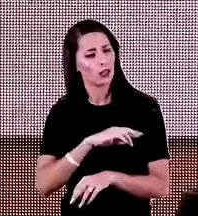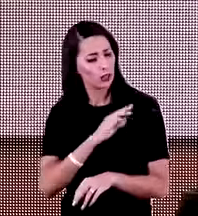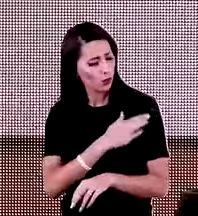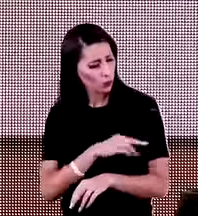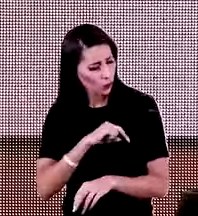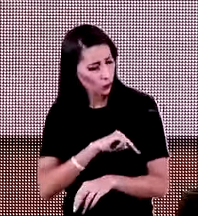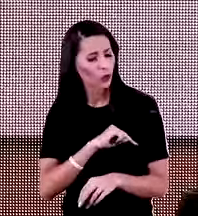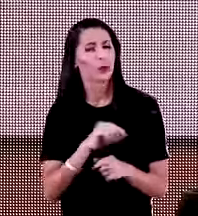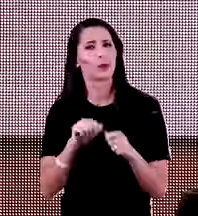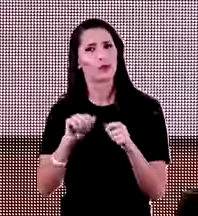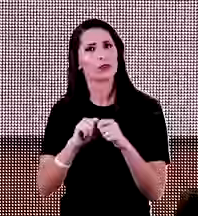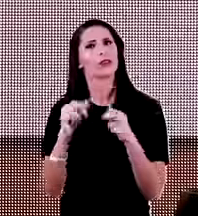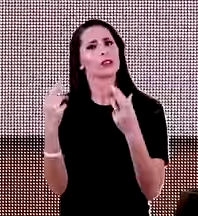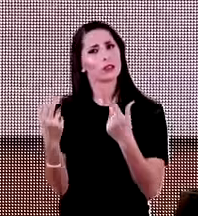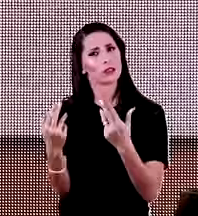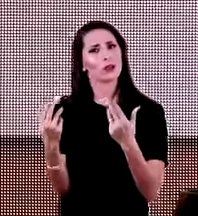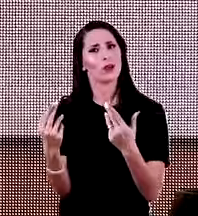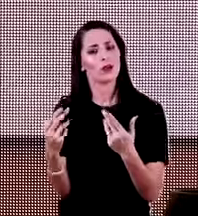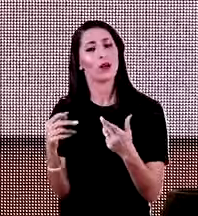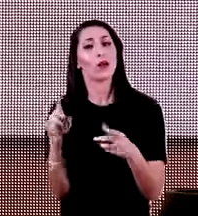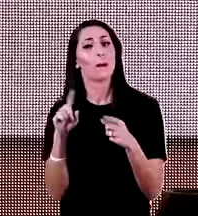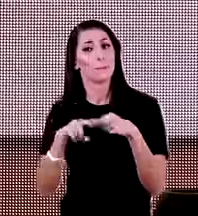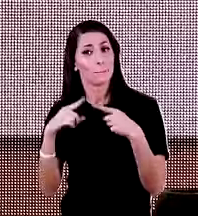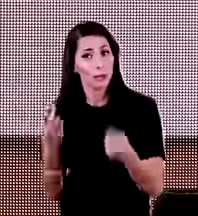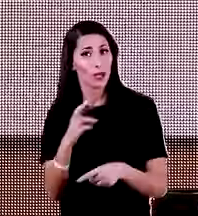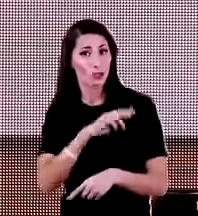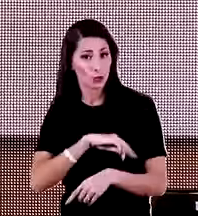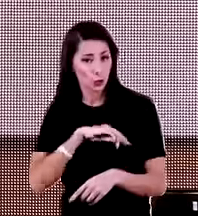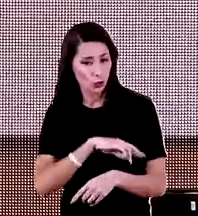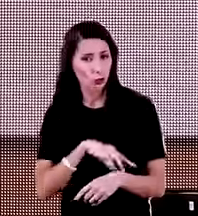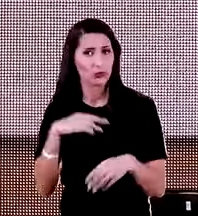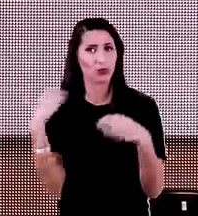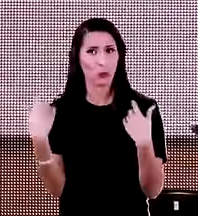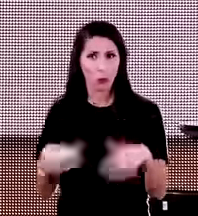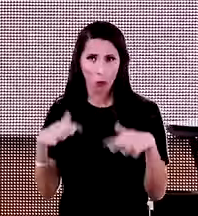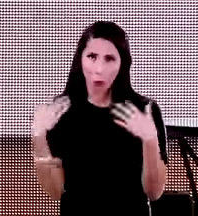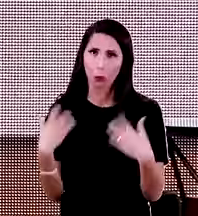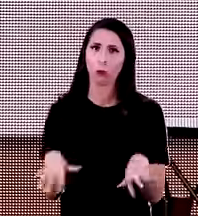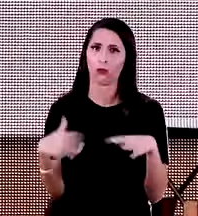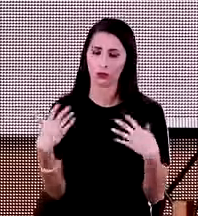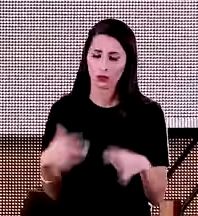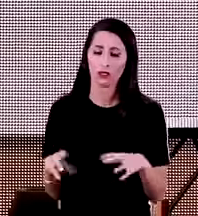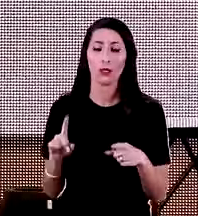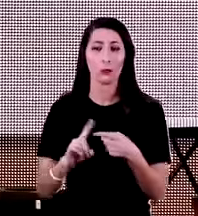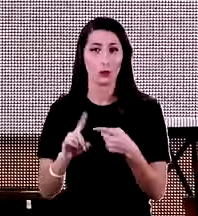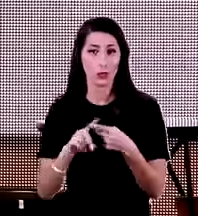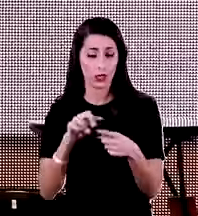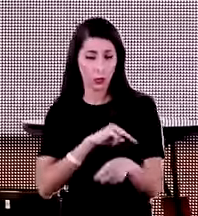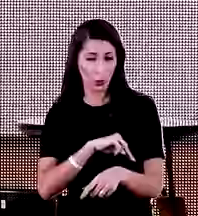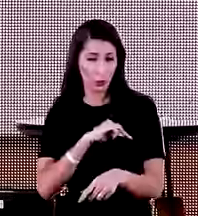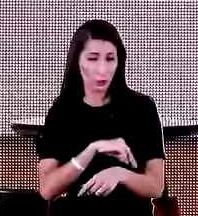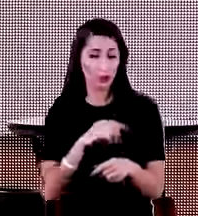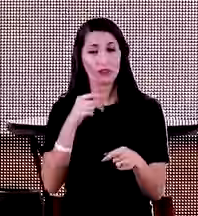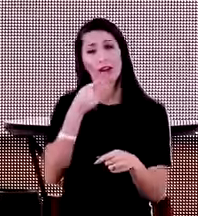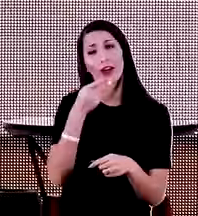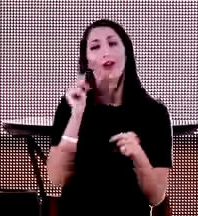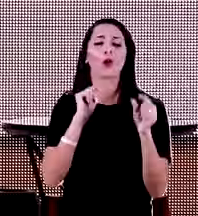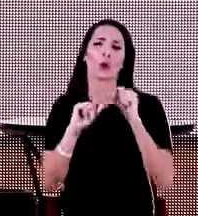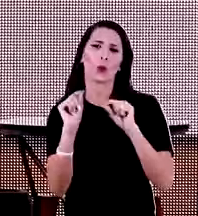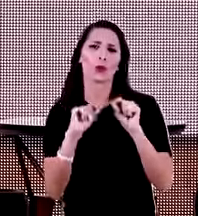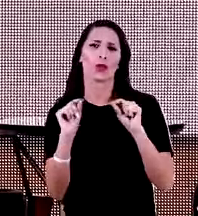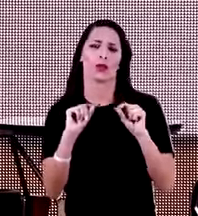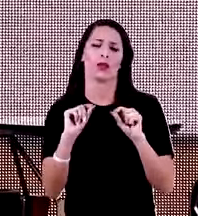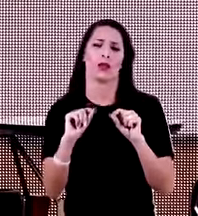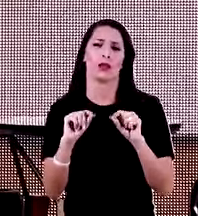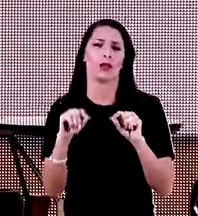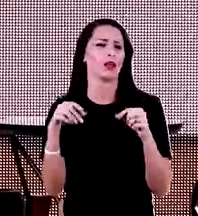era? Porque, olha, Noemi disse assim, não tenho mais nada para oferecer, sai de perto de mim, não tenho mais filho. Mesmo que eu tivesse